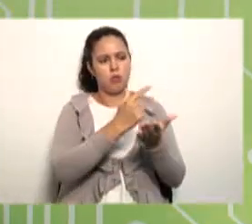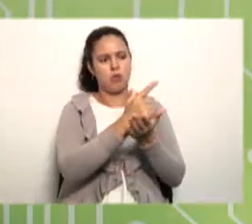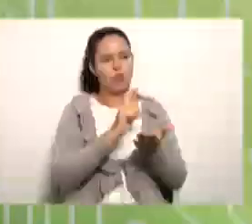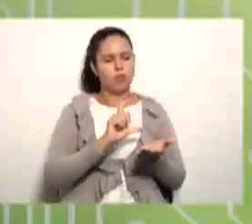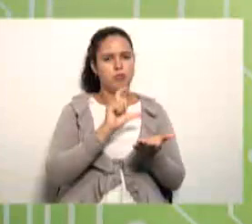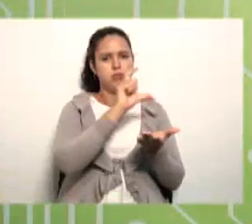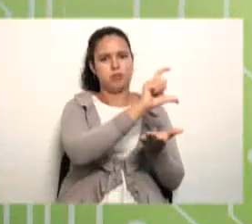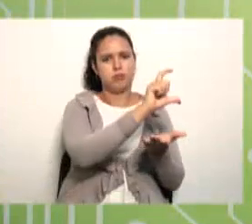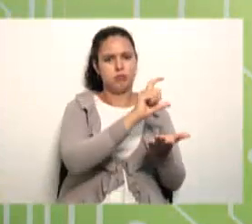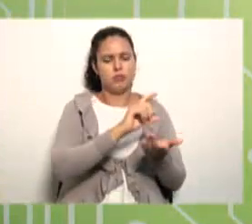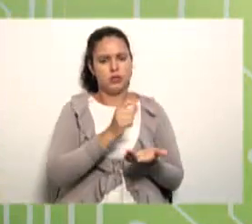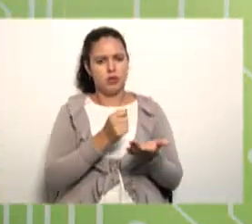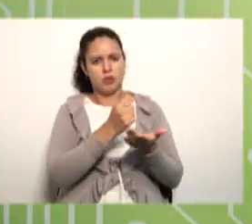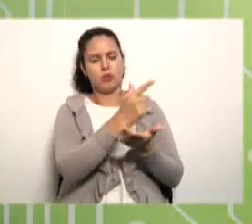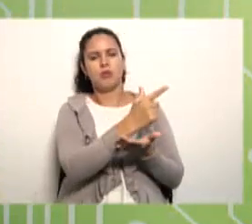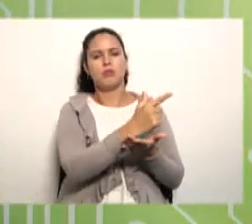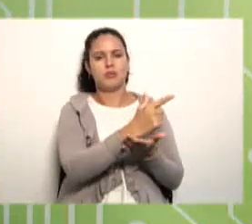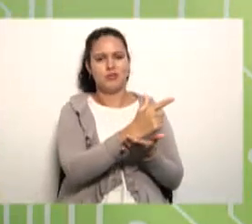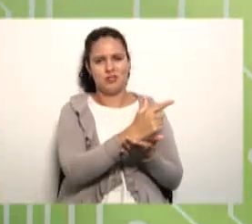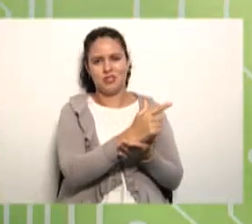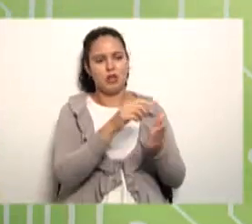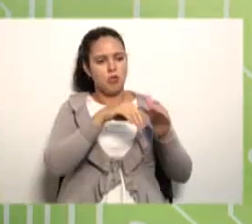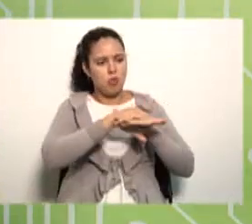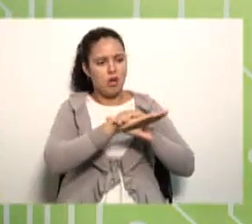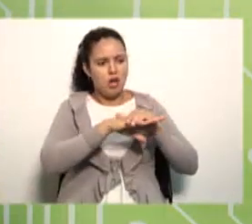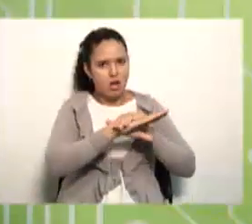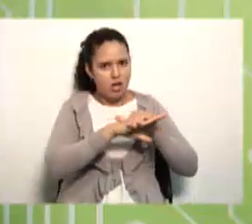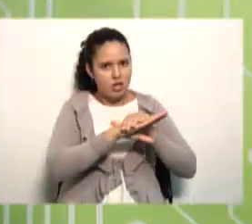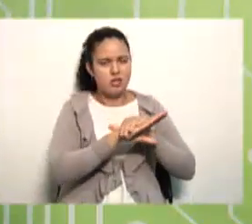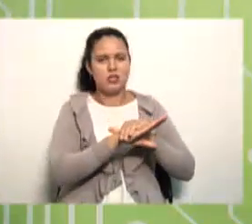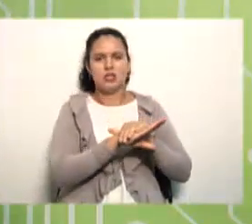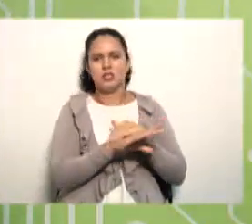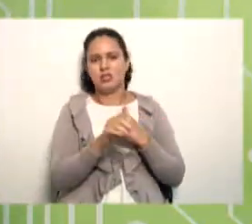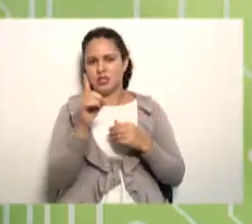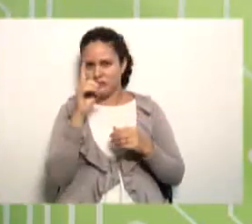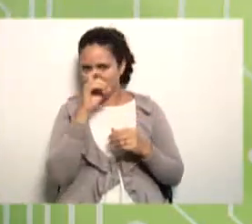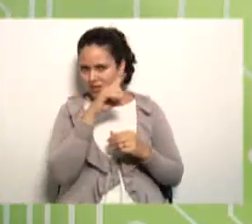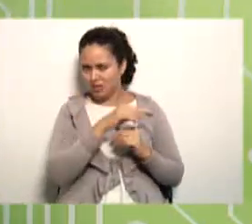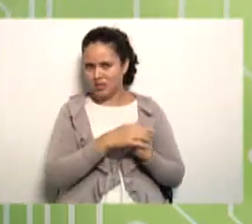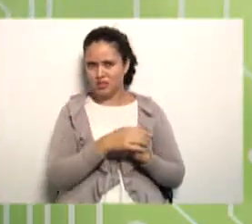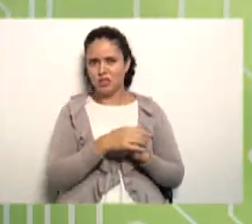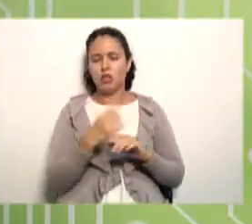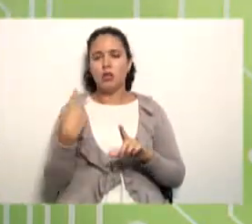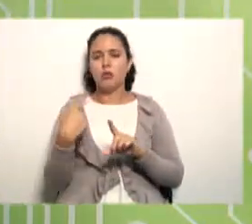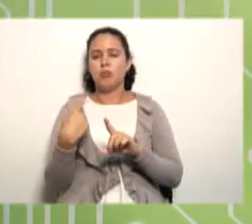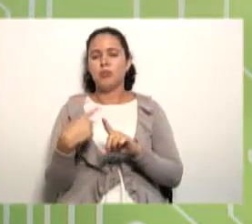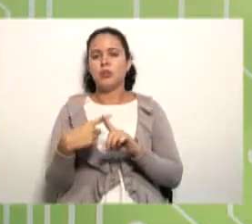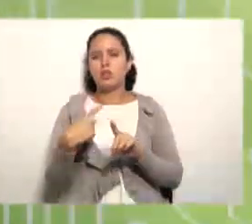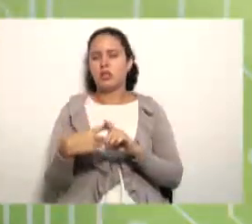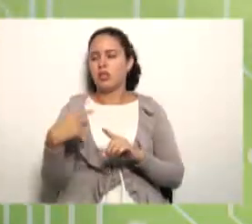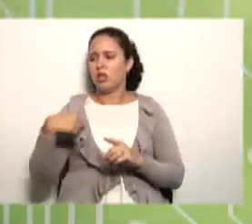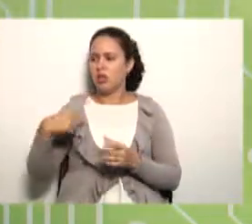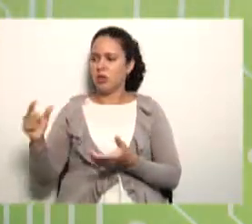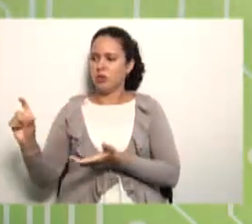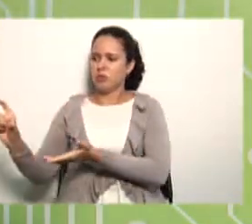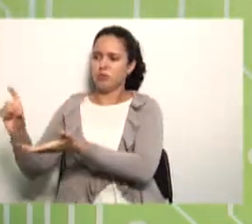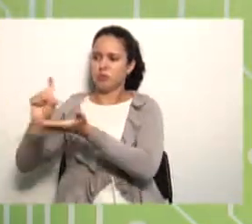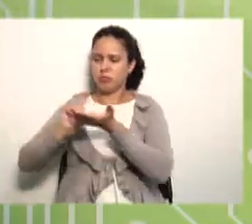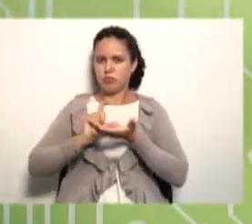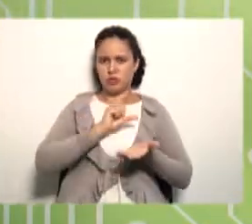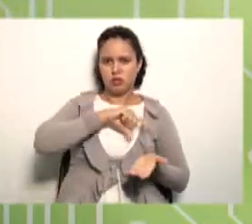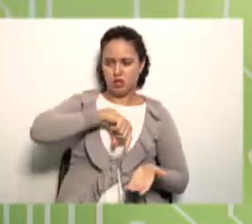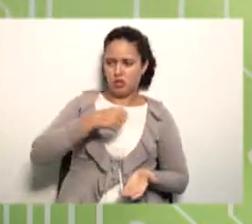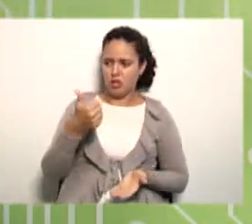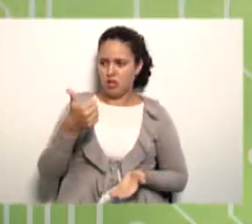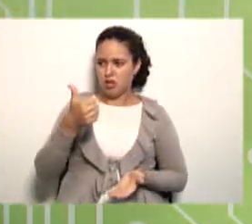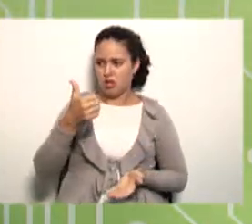esse objetivo de fazer uma poupança. Porque quem ganha R$1.000 gasta R$1.000, quem ganha 5.000 gasta 5.000, quem ganha 10, 100,